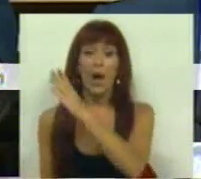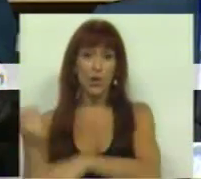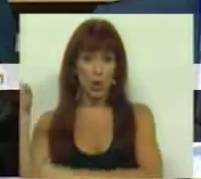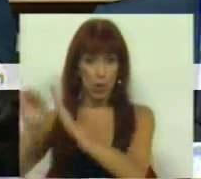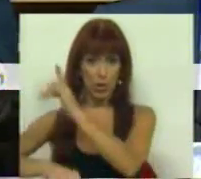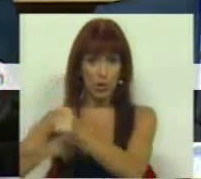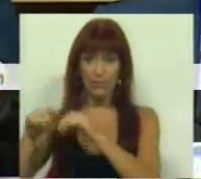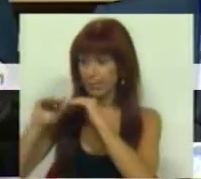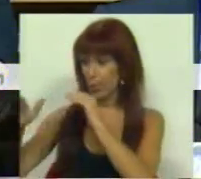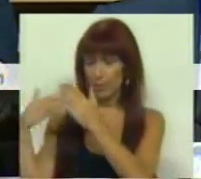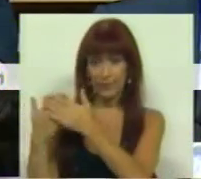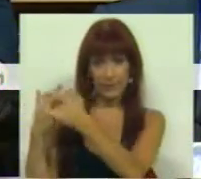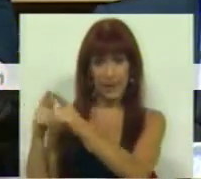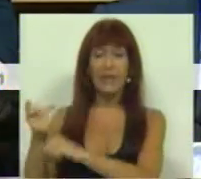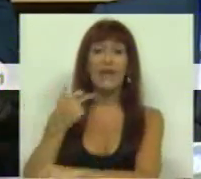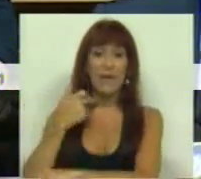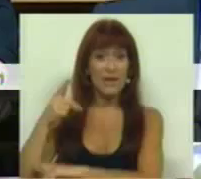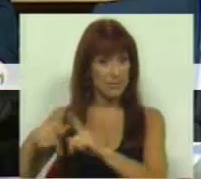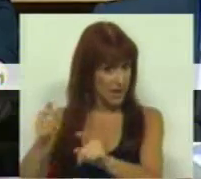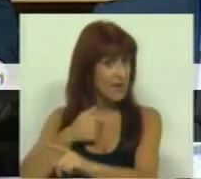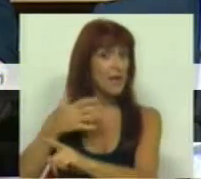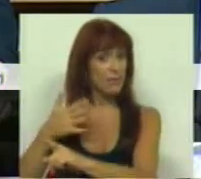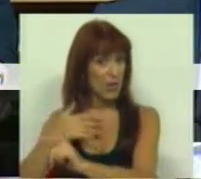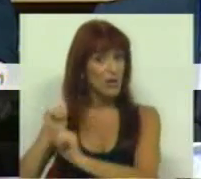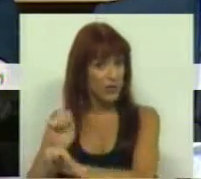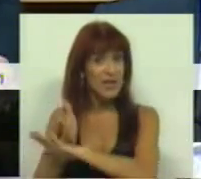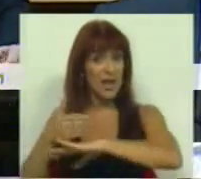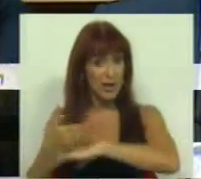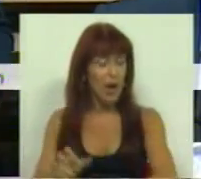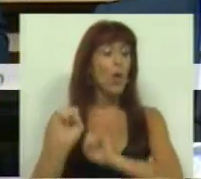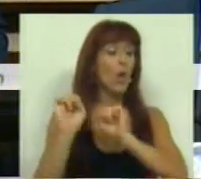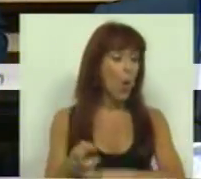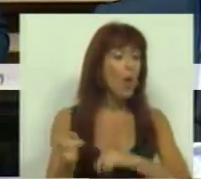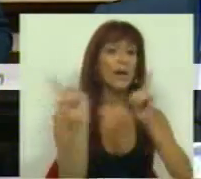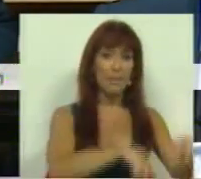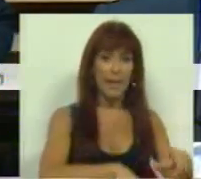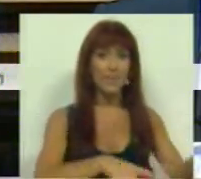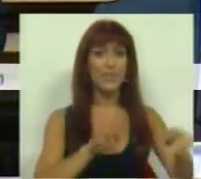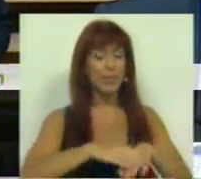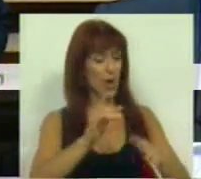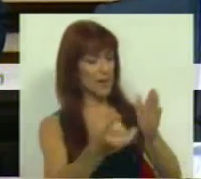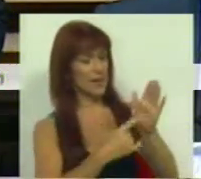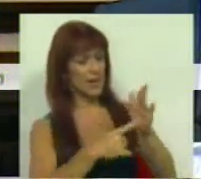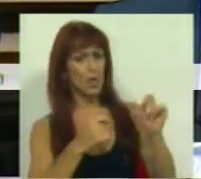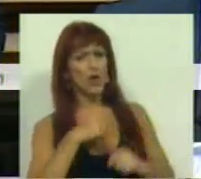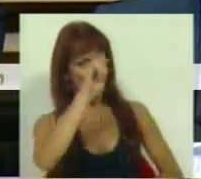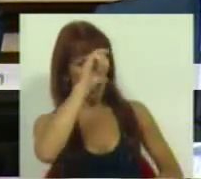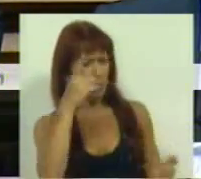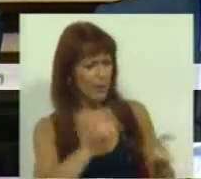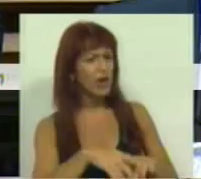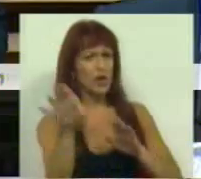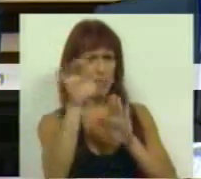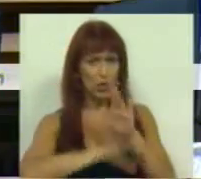das condições de sustentabilidade para as pequenas e médias empresas do setor, quer pela necessidade do respeito